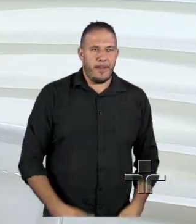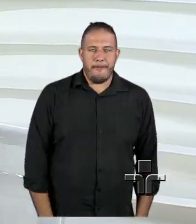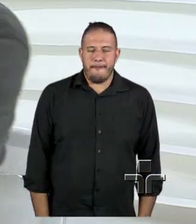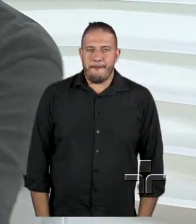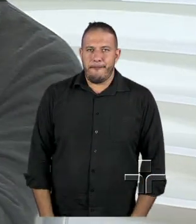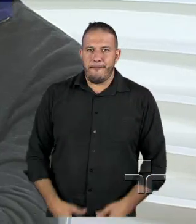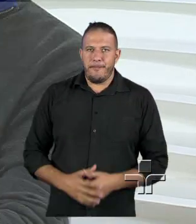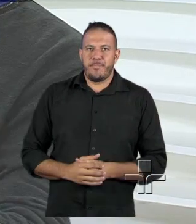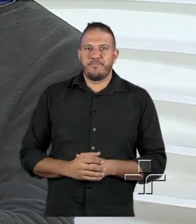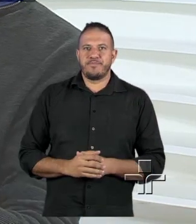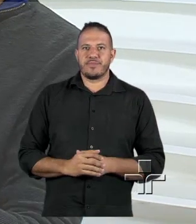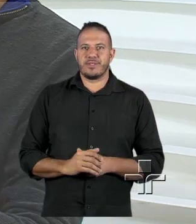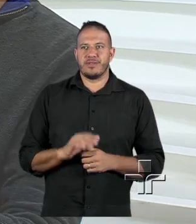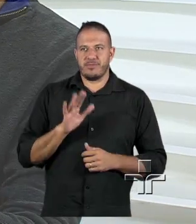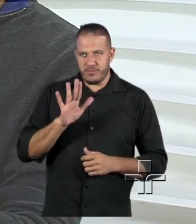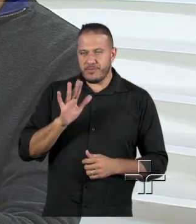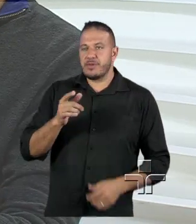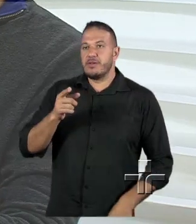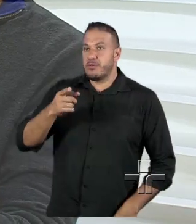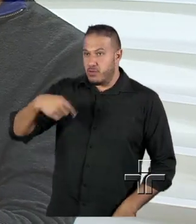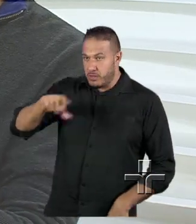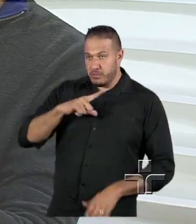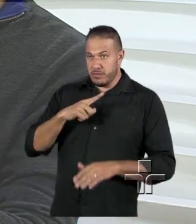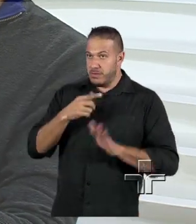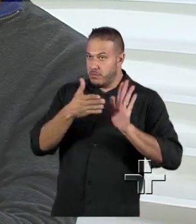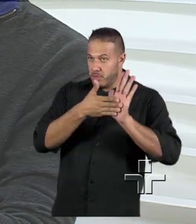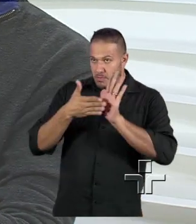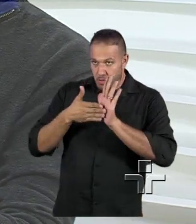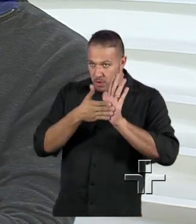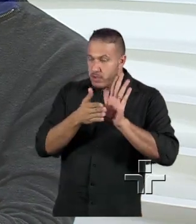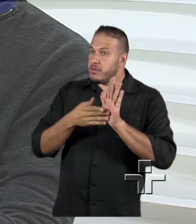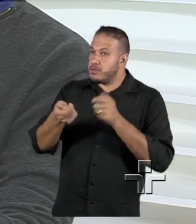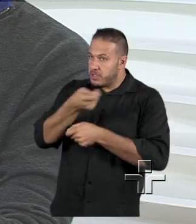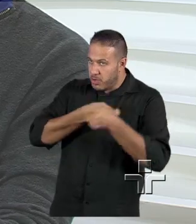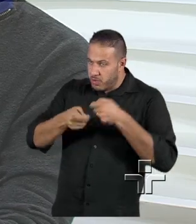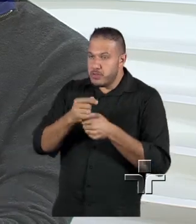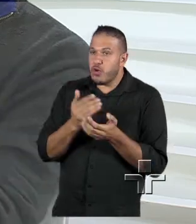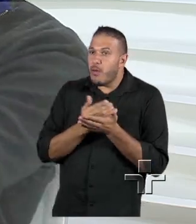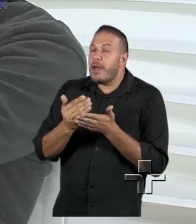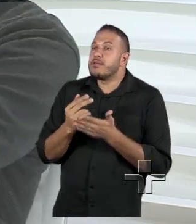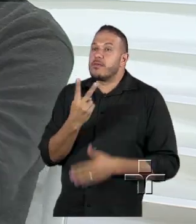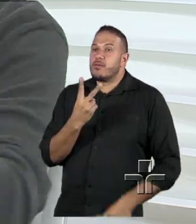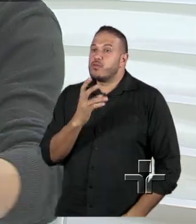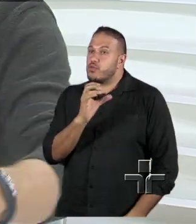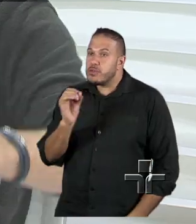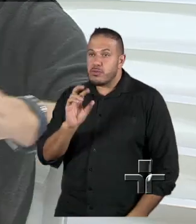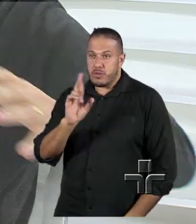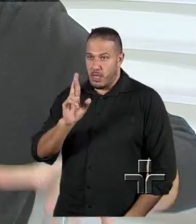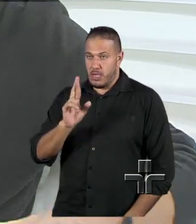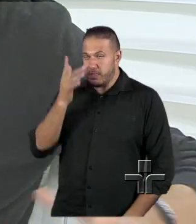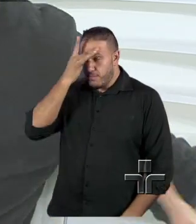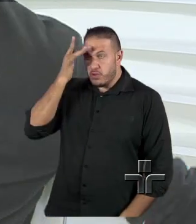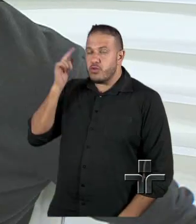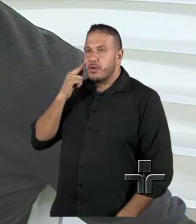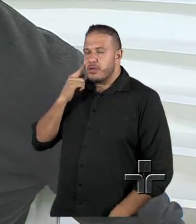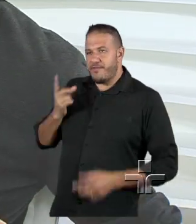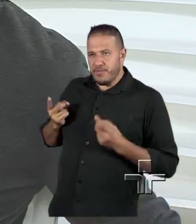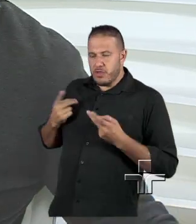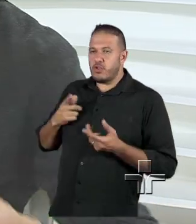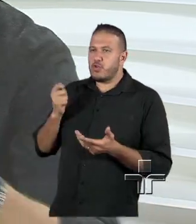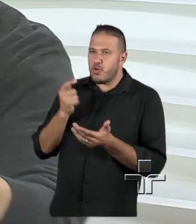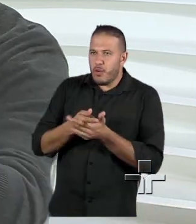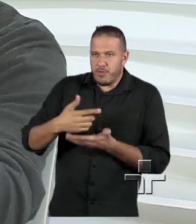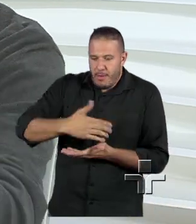nós temos, na verdade, propostas de negócios que começam com R$200, que é a vendedora que compra uma bolsa térmica